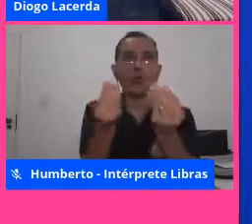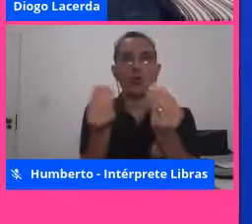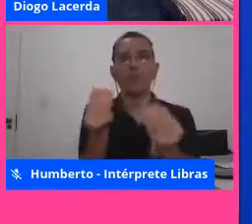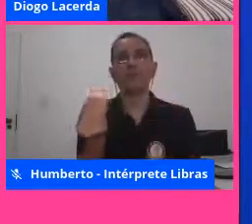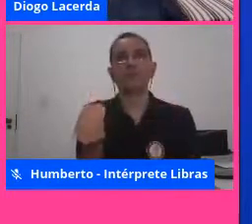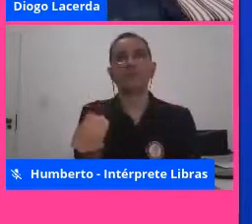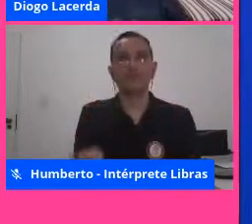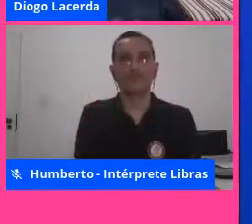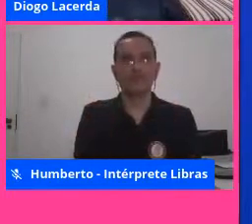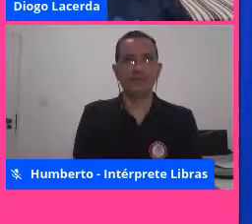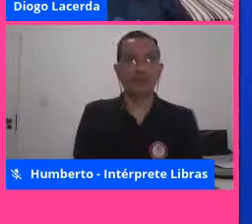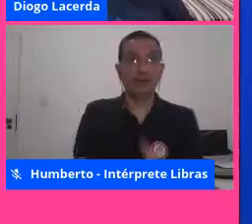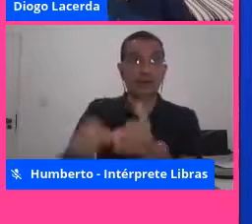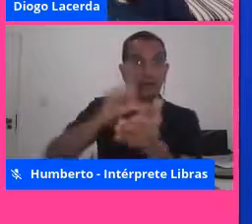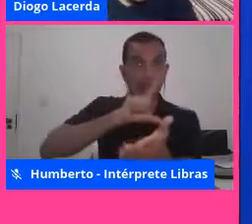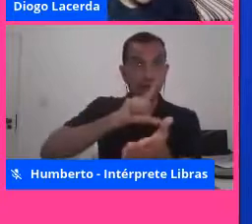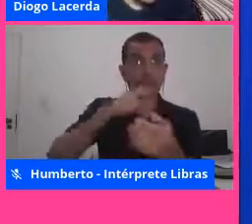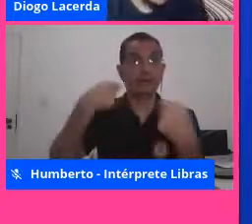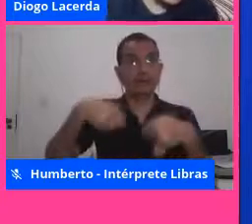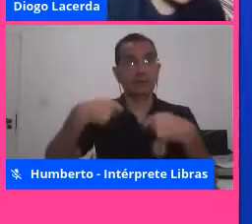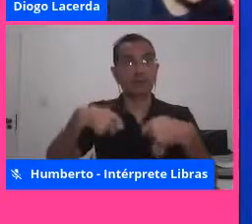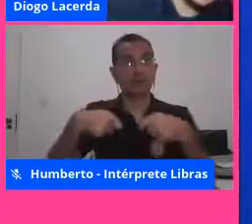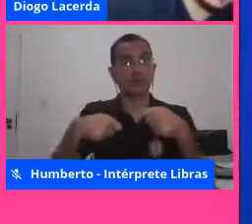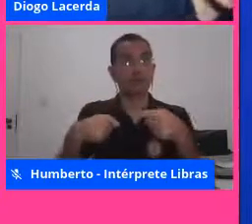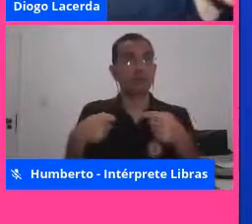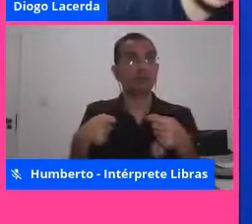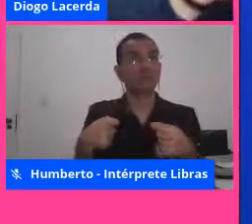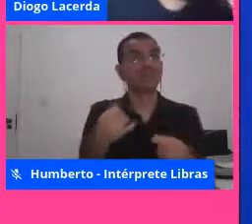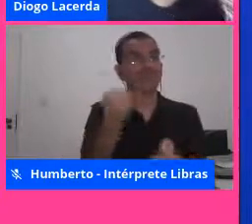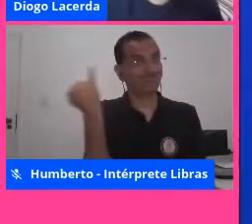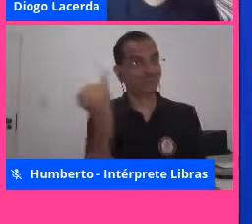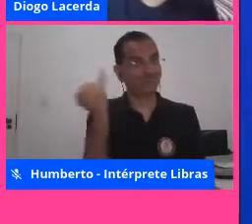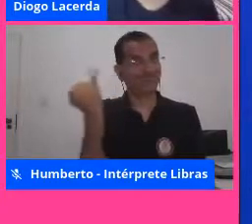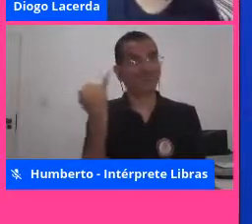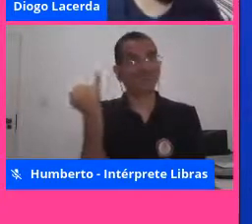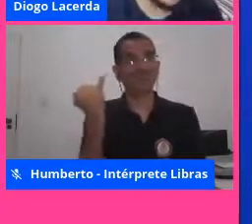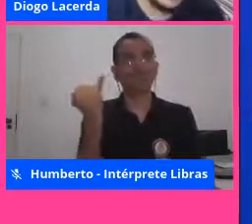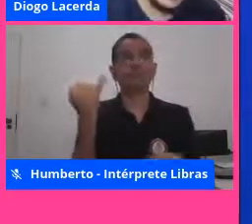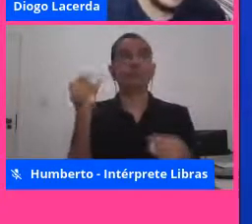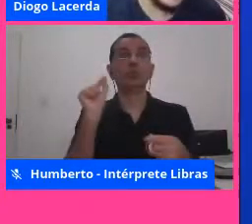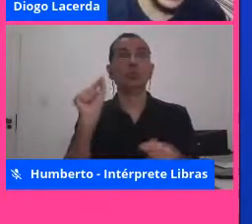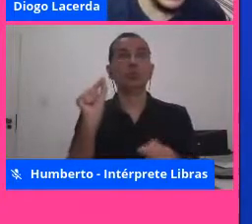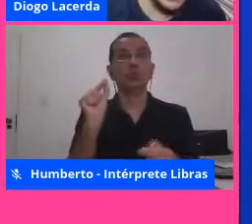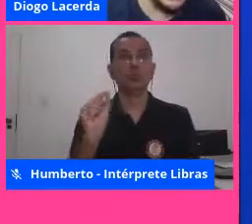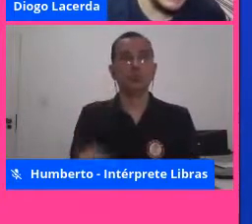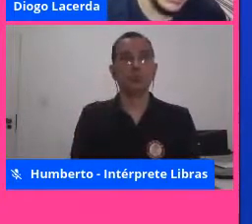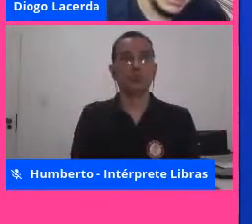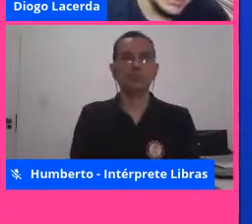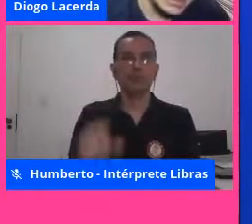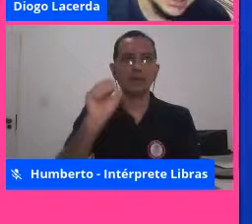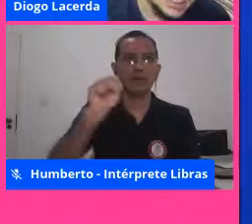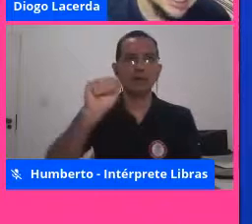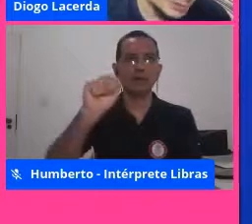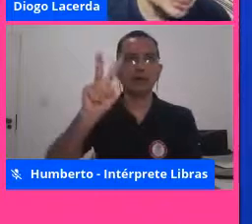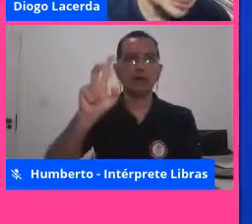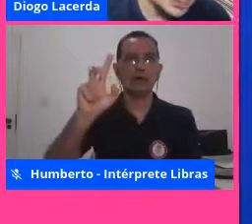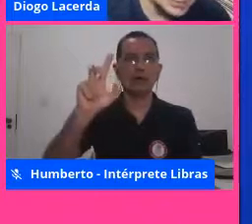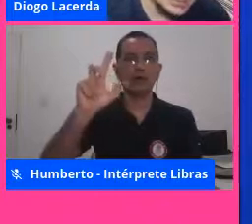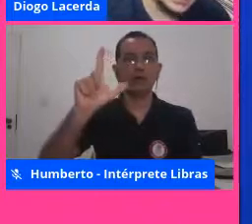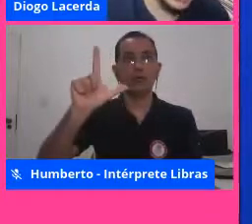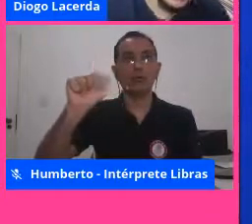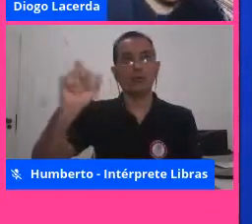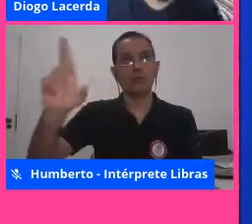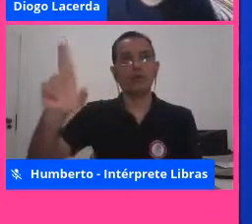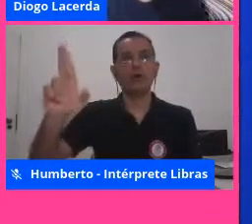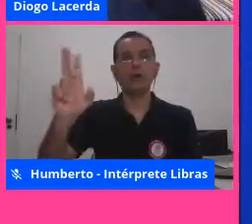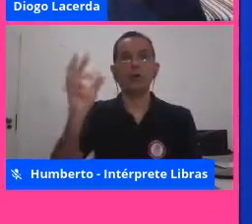botar em salvar como, você vai ter que fazer uma coisa muito interessante. Nessa barra aqui de salvar como, tem essa opção aqui,